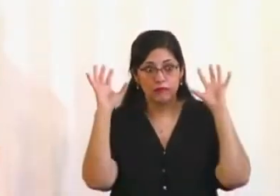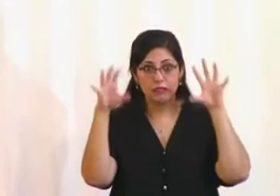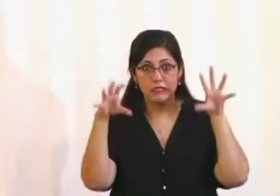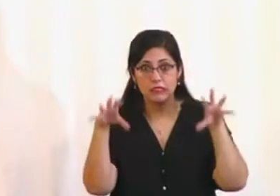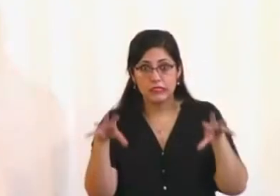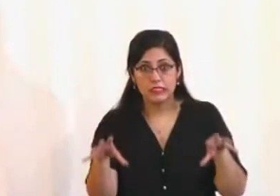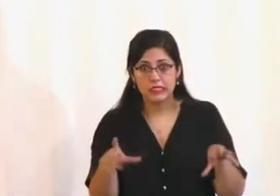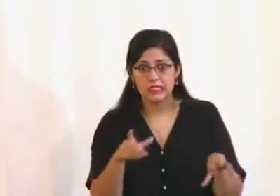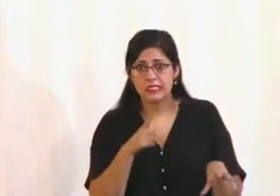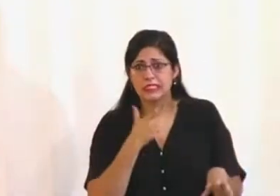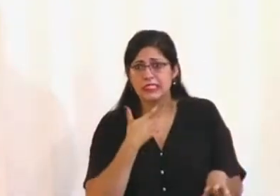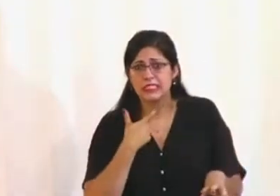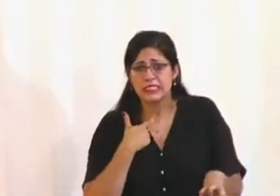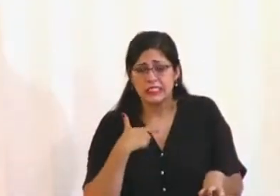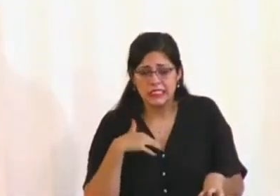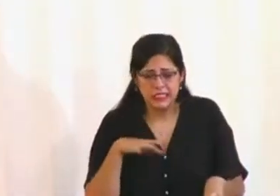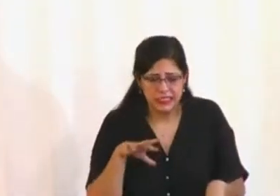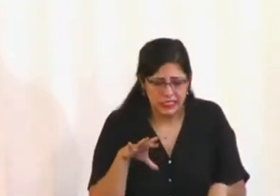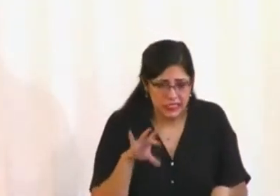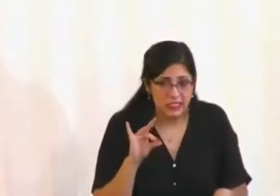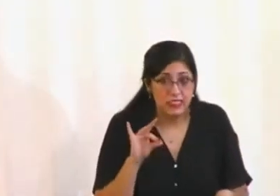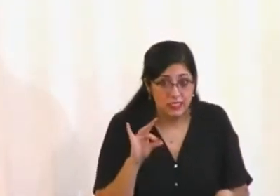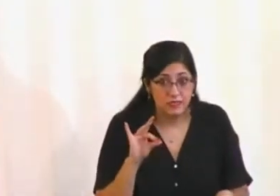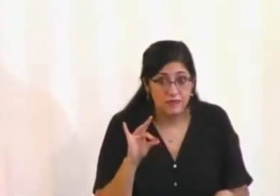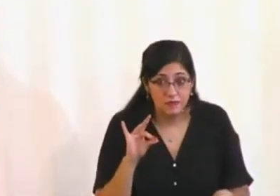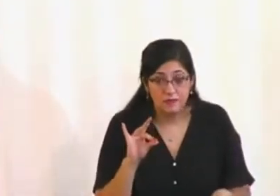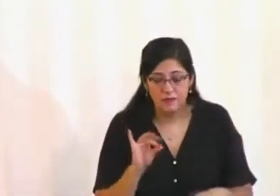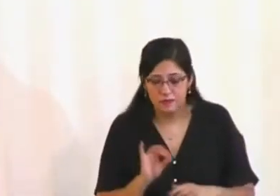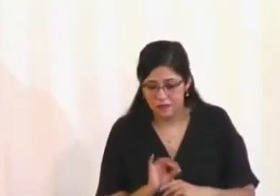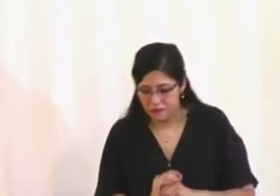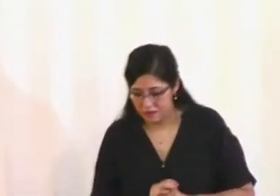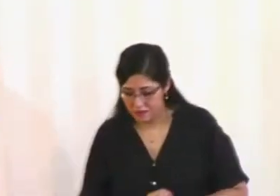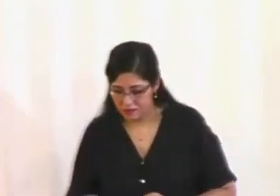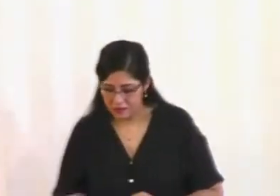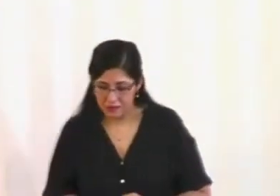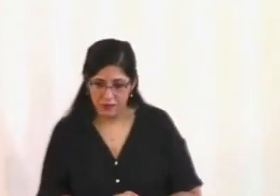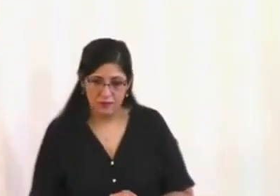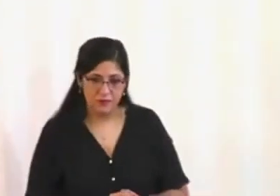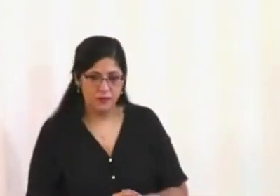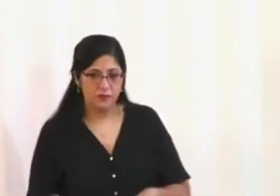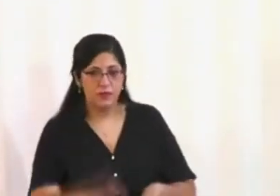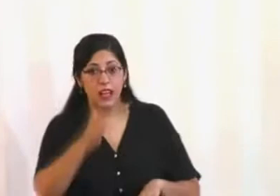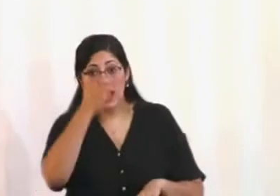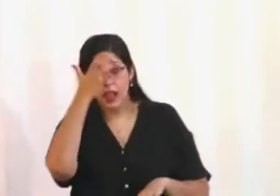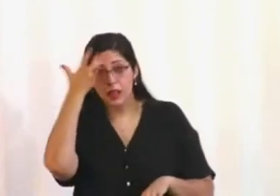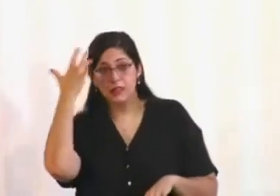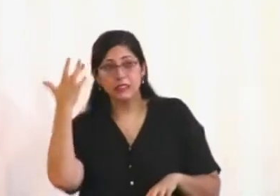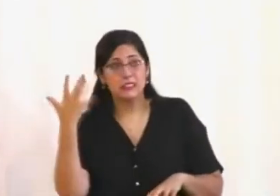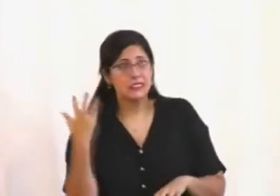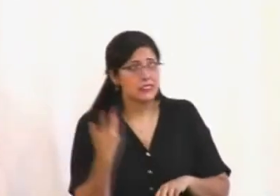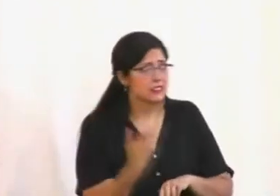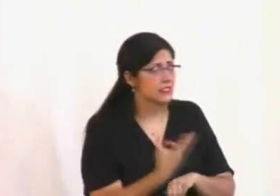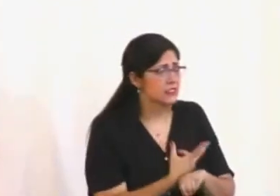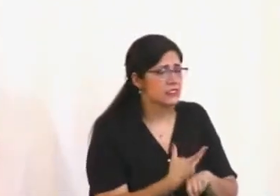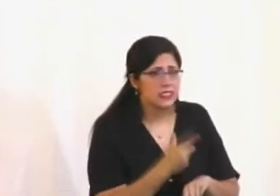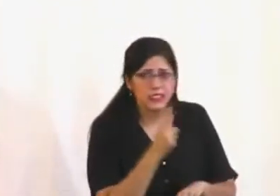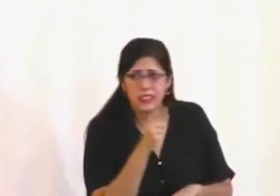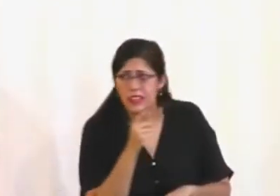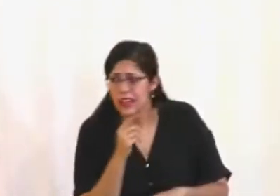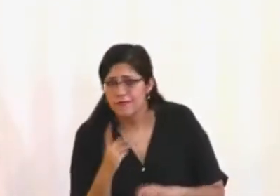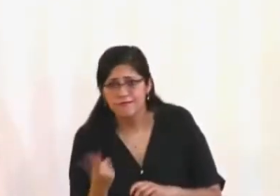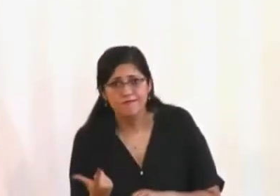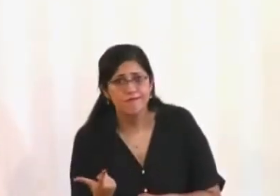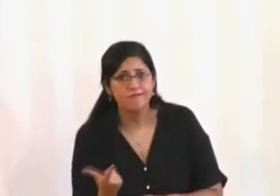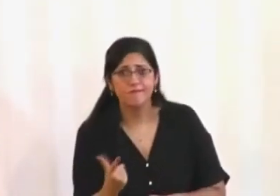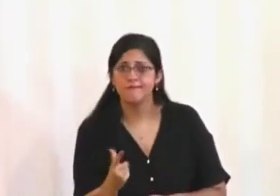pode imaginar o cenário, não produzia nada no campo, não tem água para os animais, as pessoas começaram a passar necessidades. Mas é